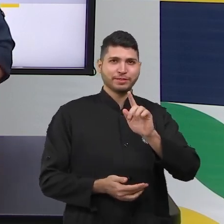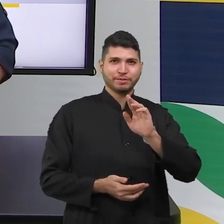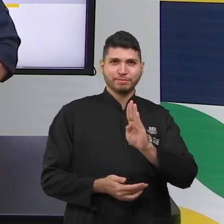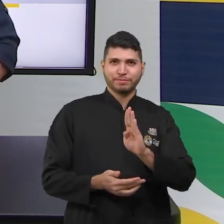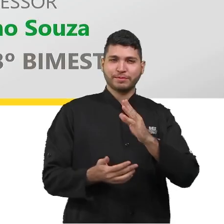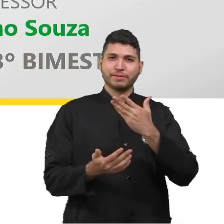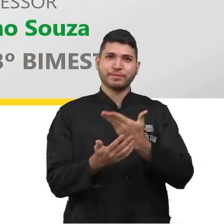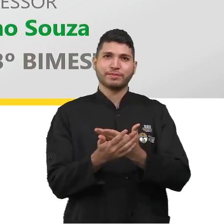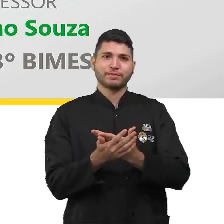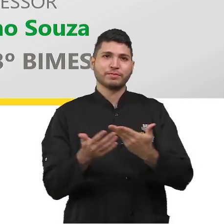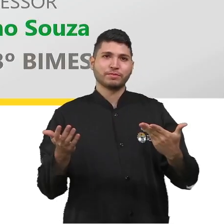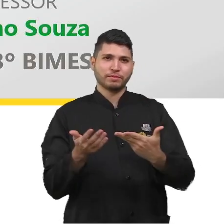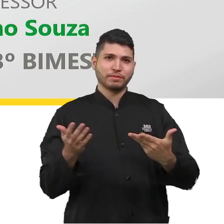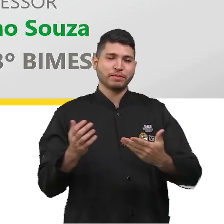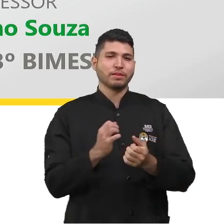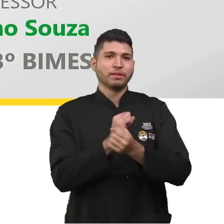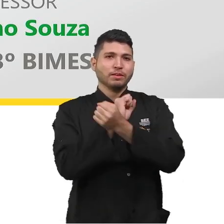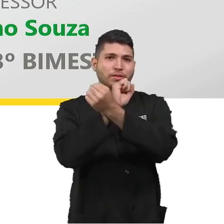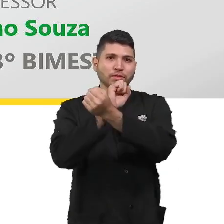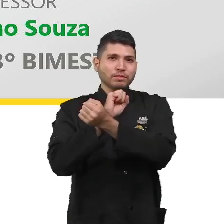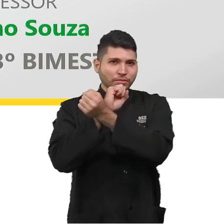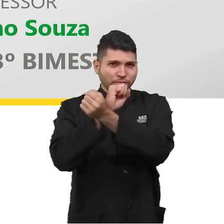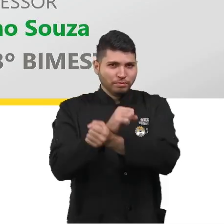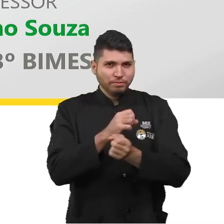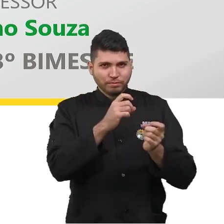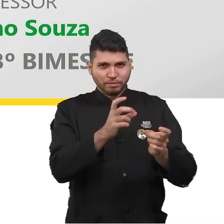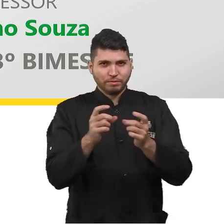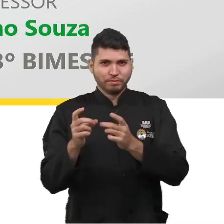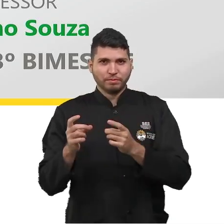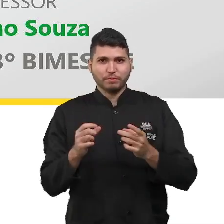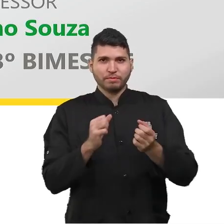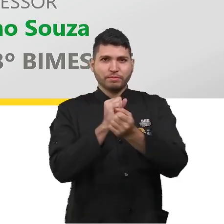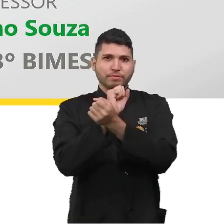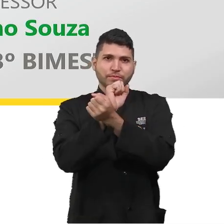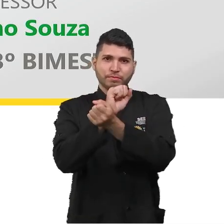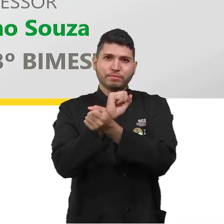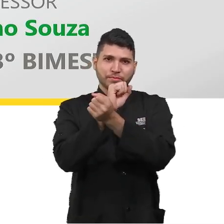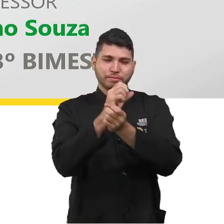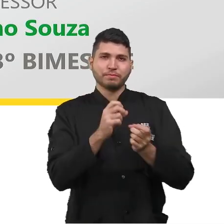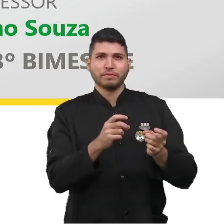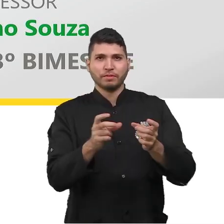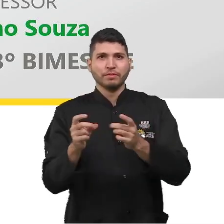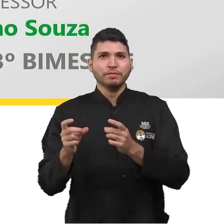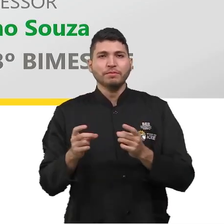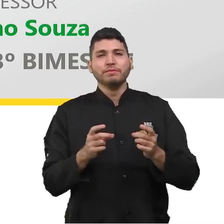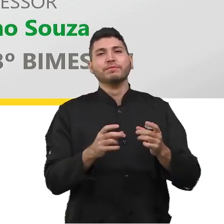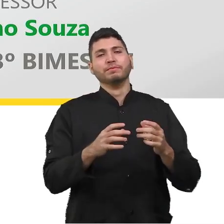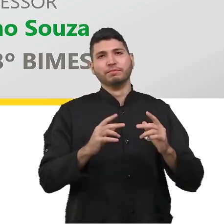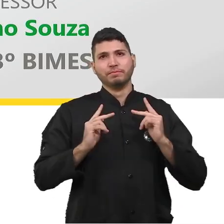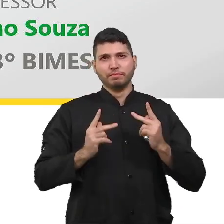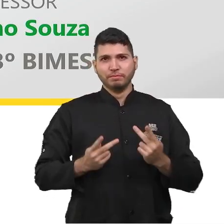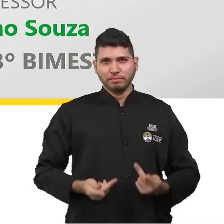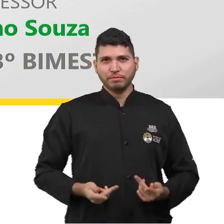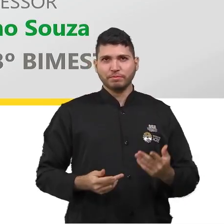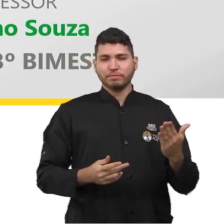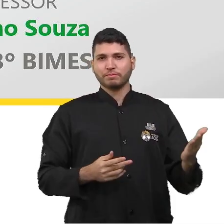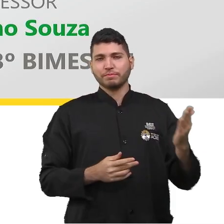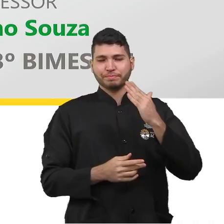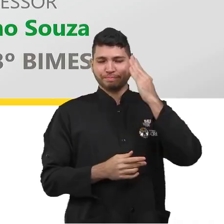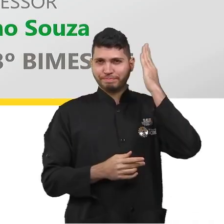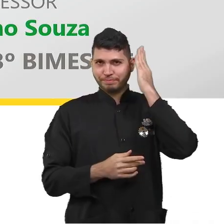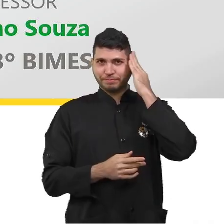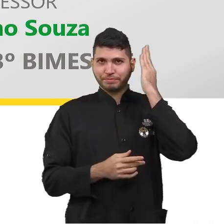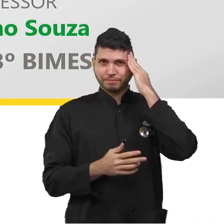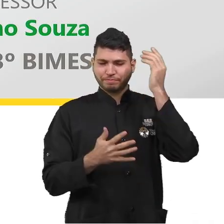tema legal: escravidão, comércio de escravos, uma mercadoria humana. Nós vamos entender vários aspectos